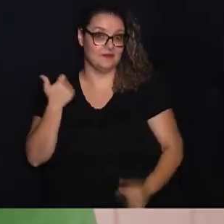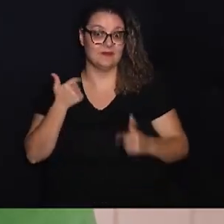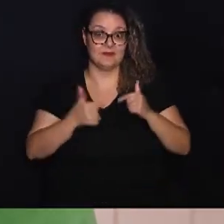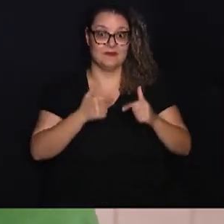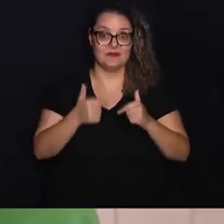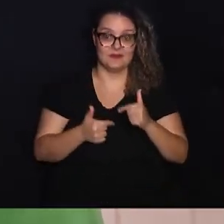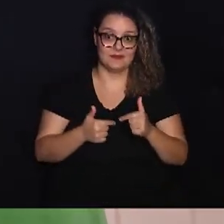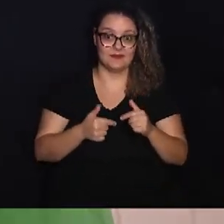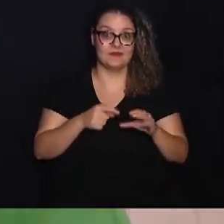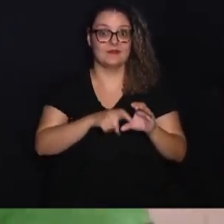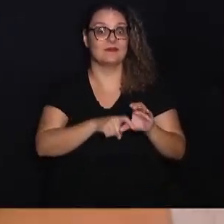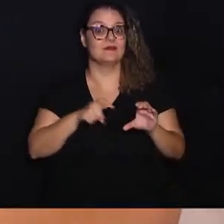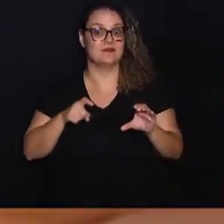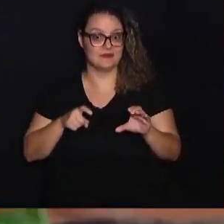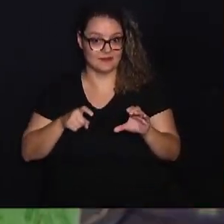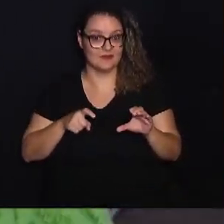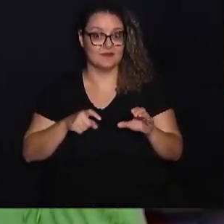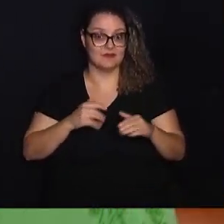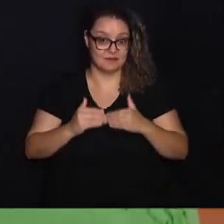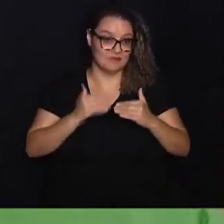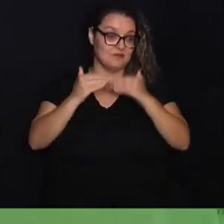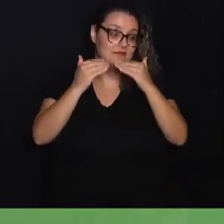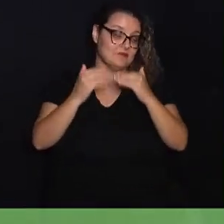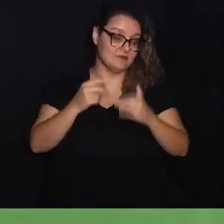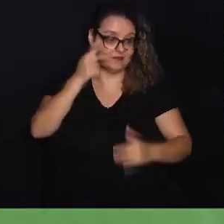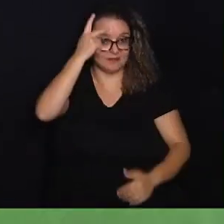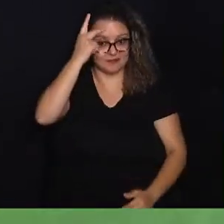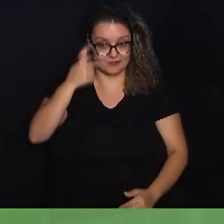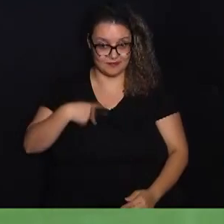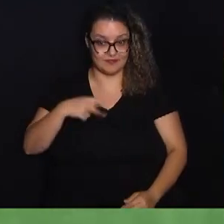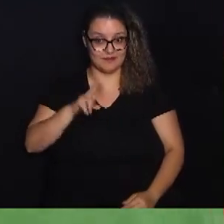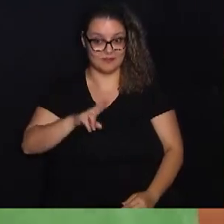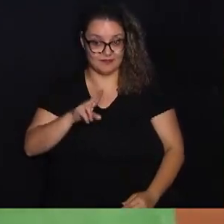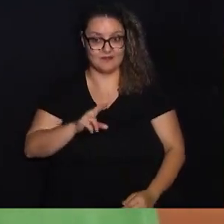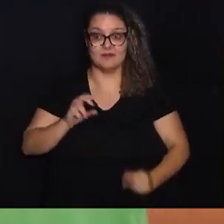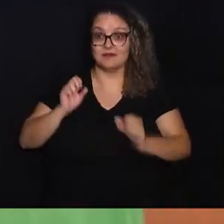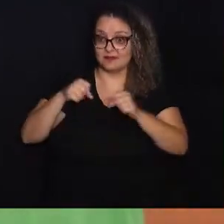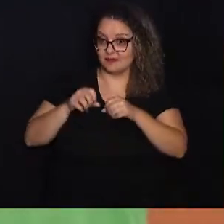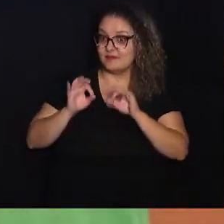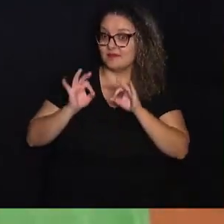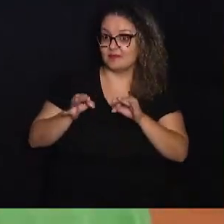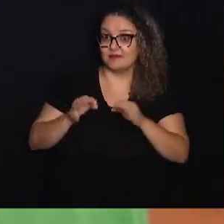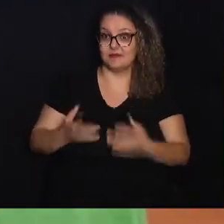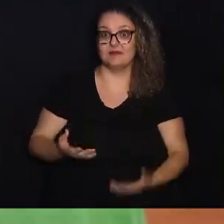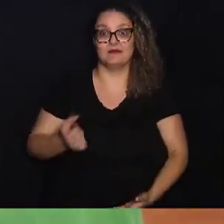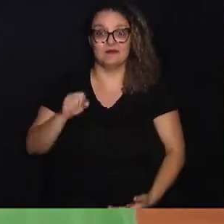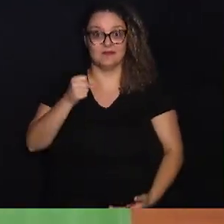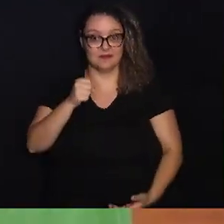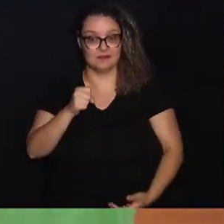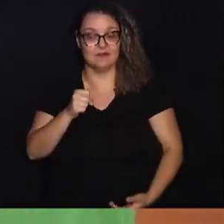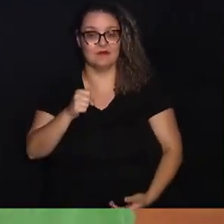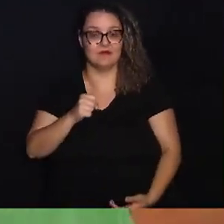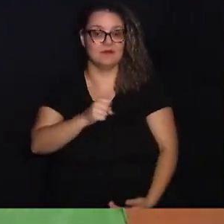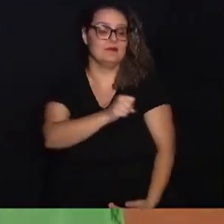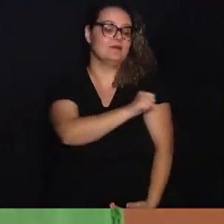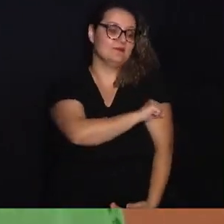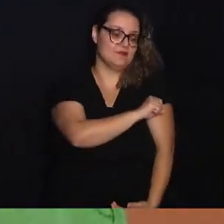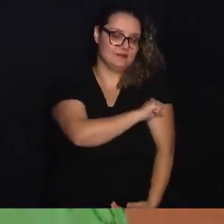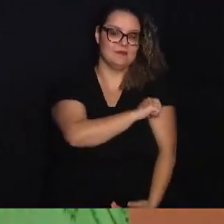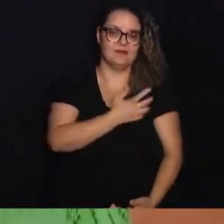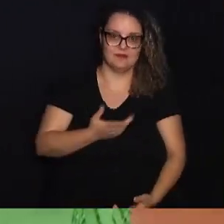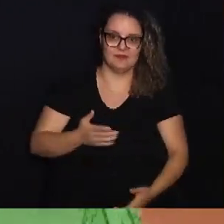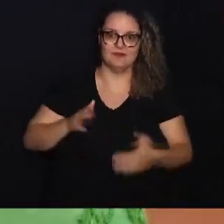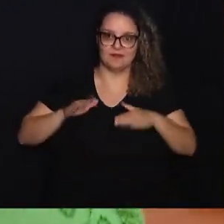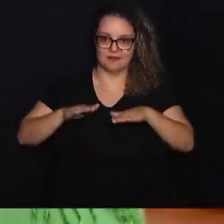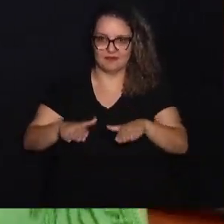já uma autonomia de produzir algo que eles mesmos vão utilizar. Exatamente. E no 8º ano tem-se a máquina de